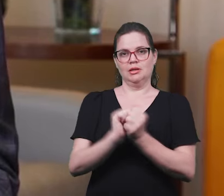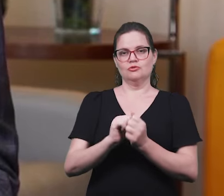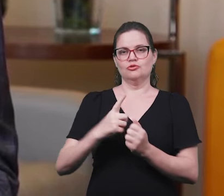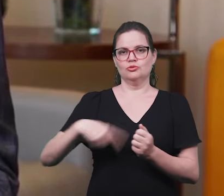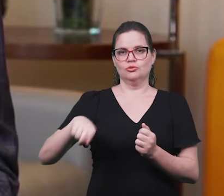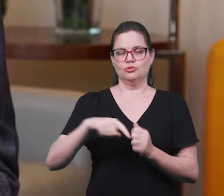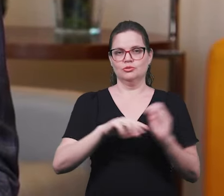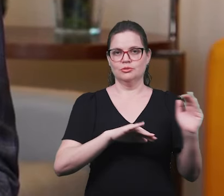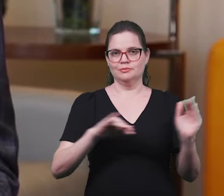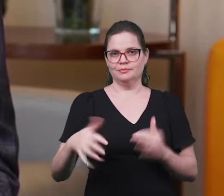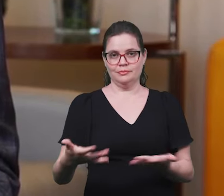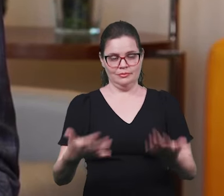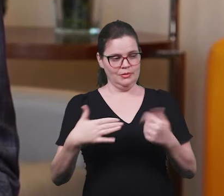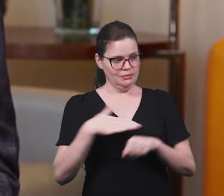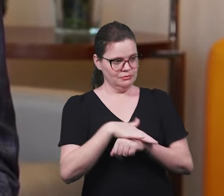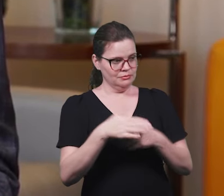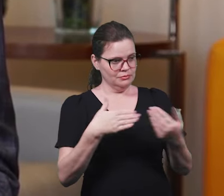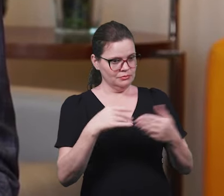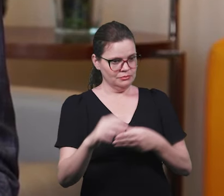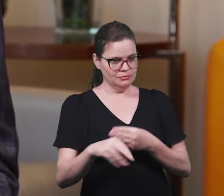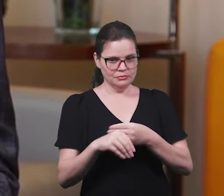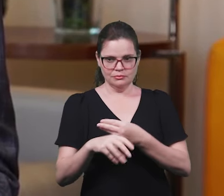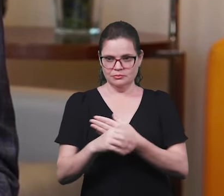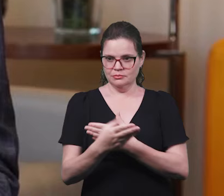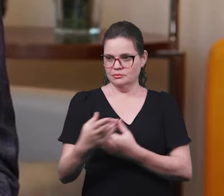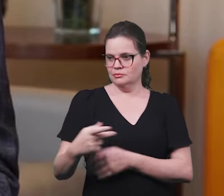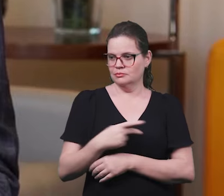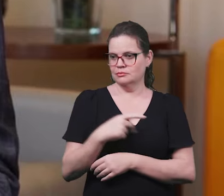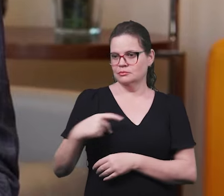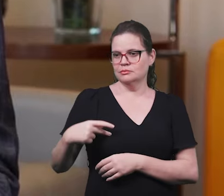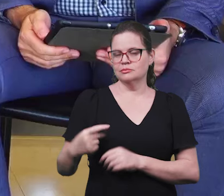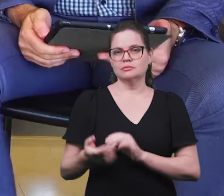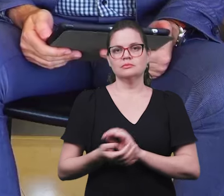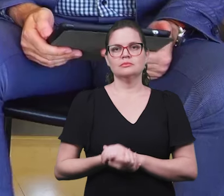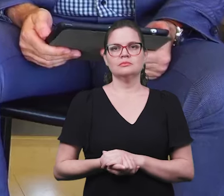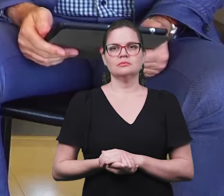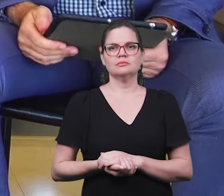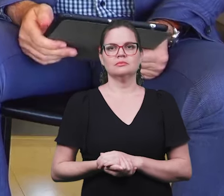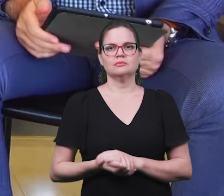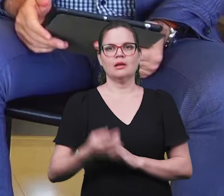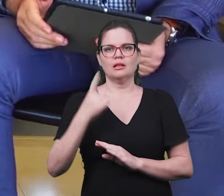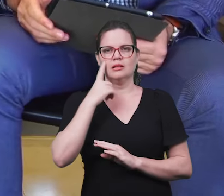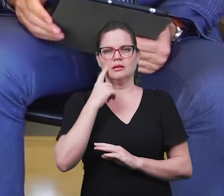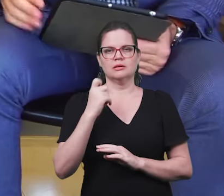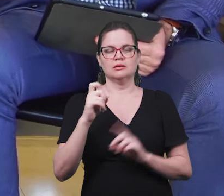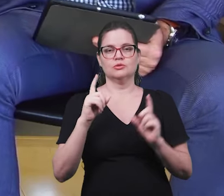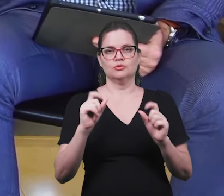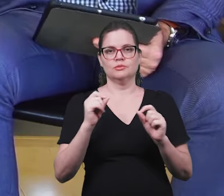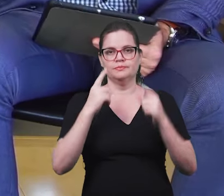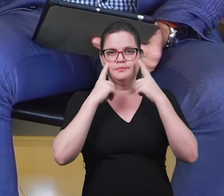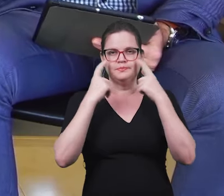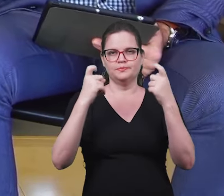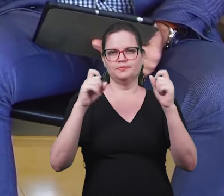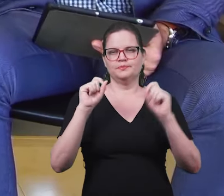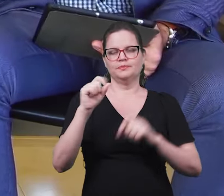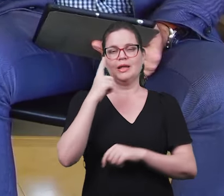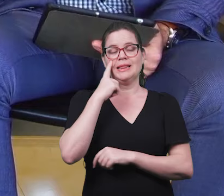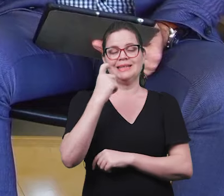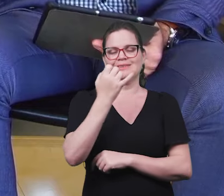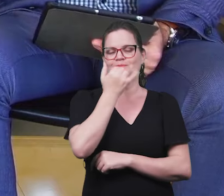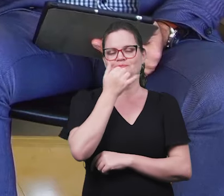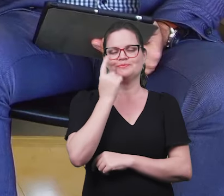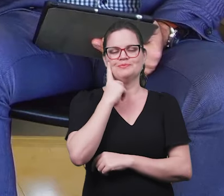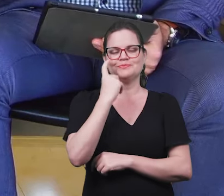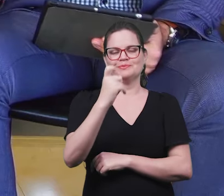a Deus. Alguma palavra ainda dos pastores aqui? Interessante que, pelo que os